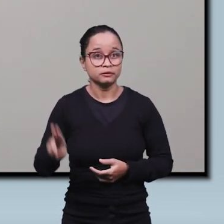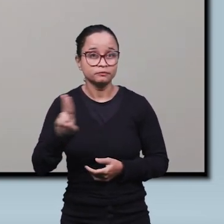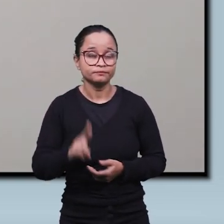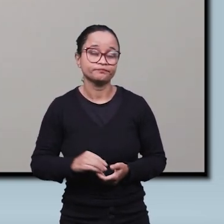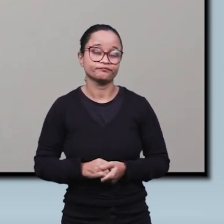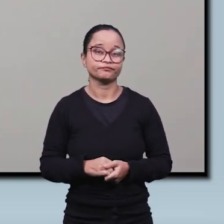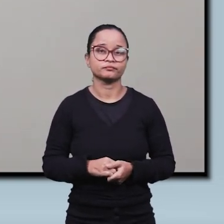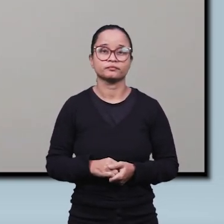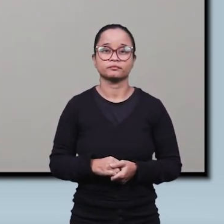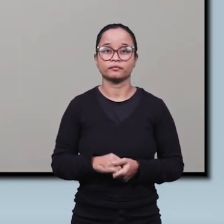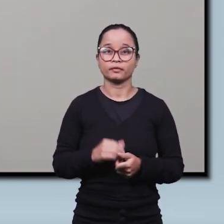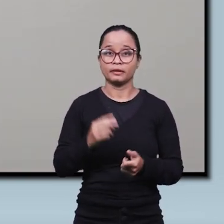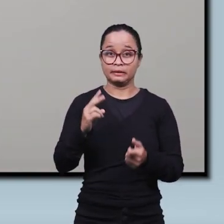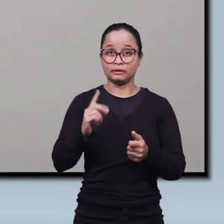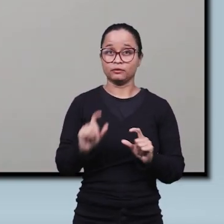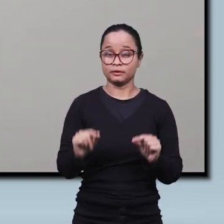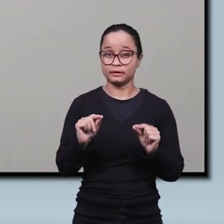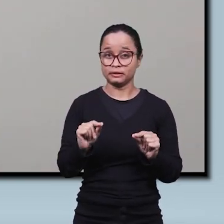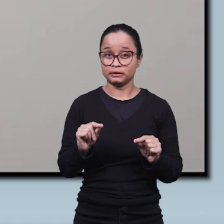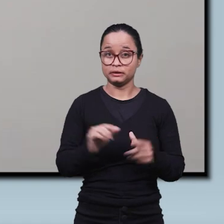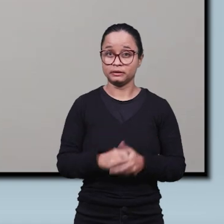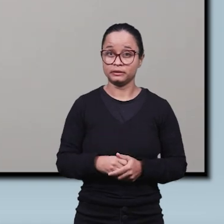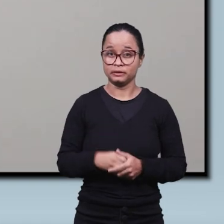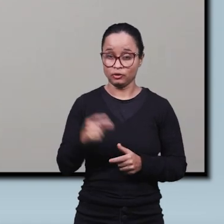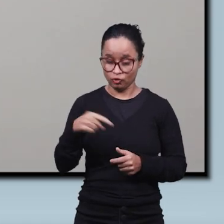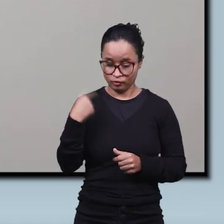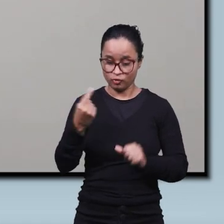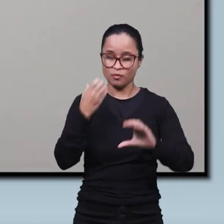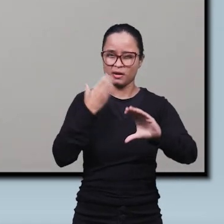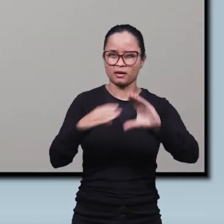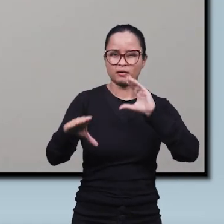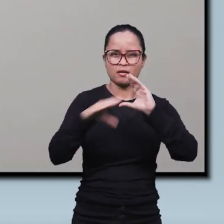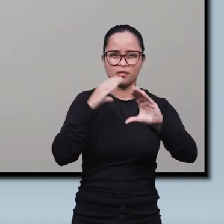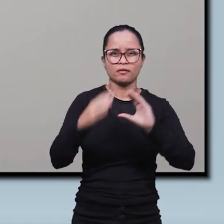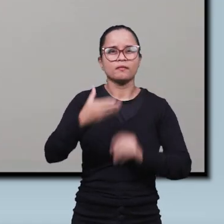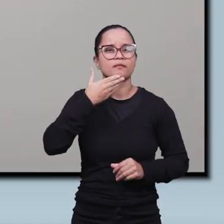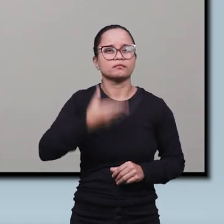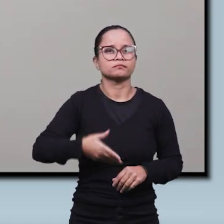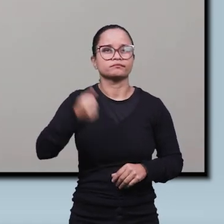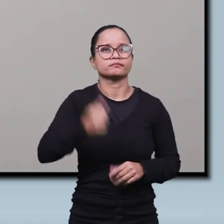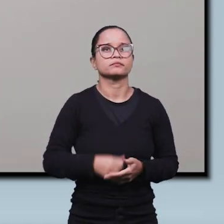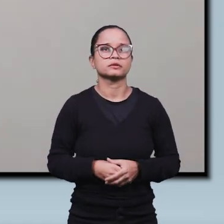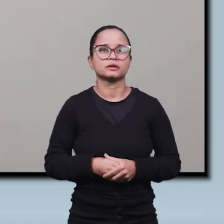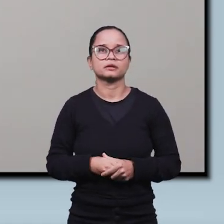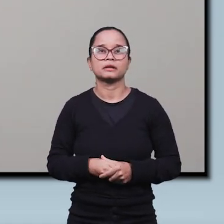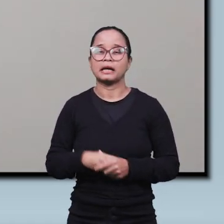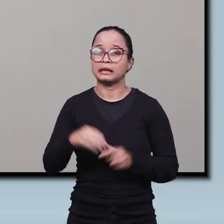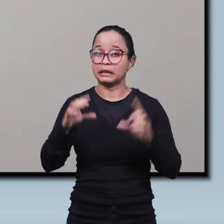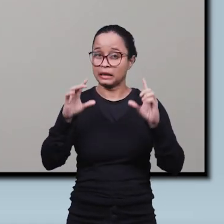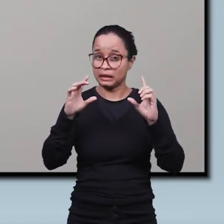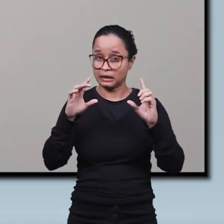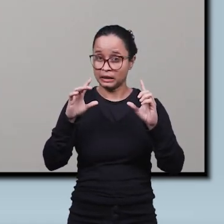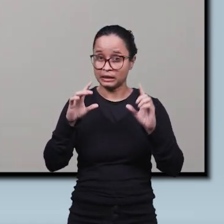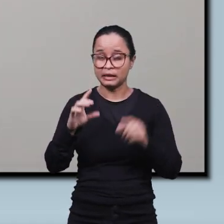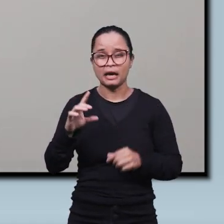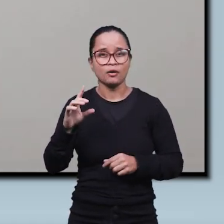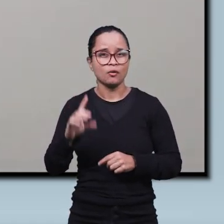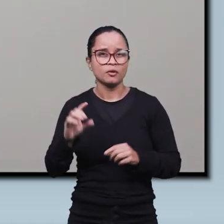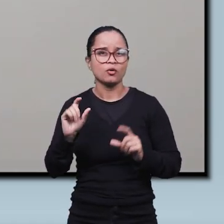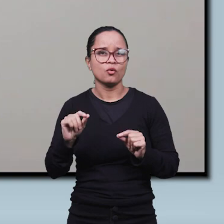que aumentam a nossa comunicação, a comunicação para aquele que tem deficiência